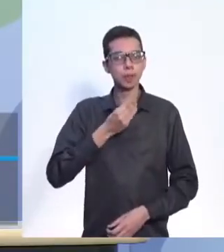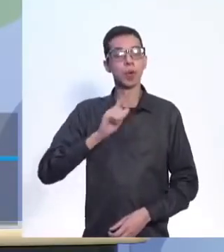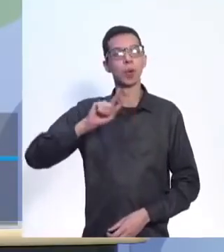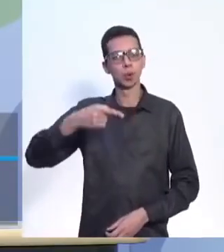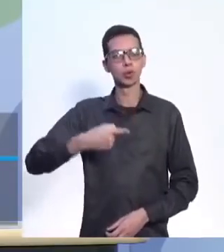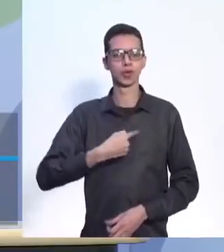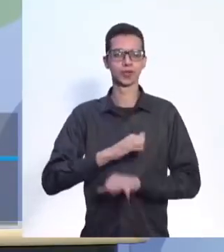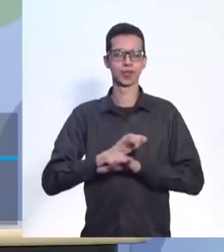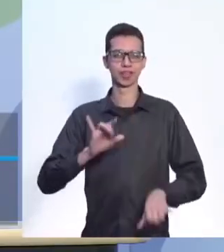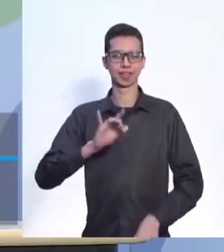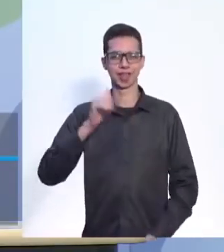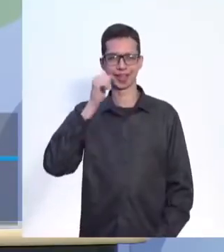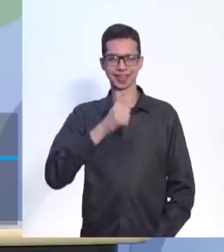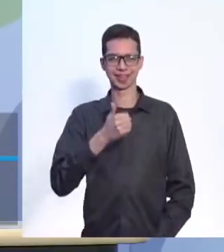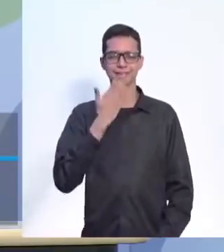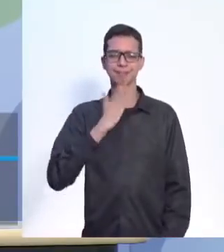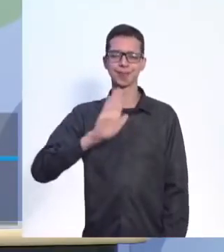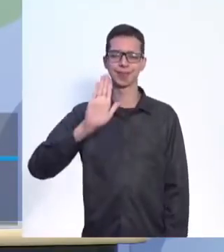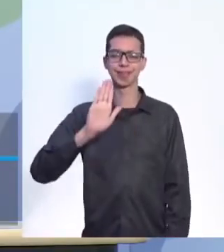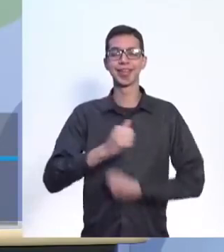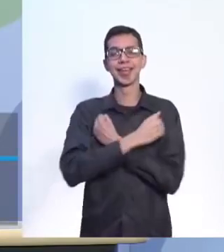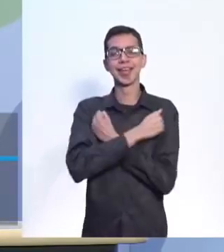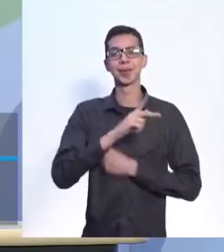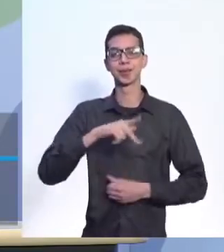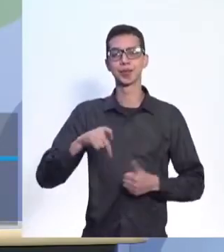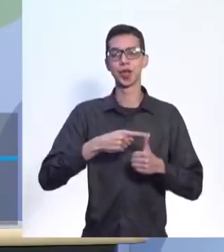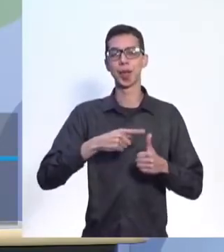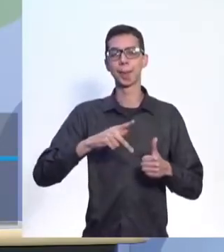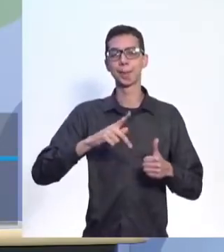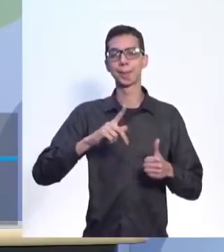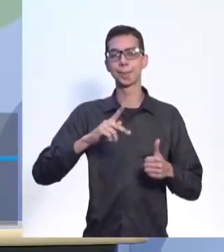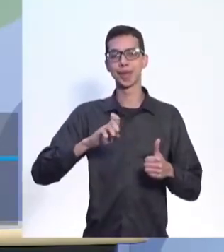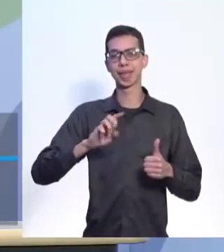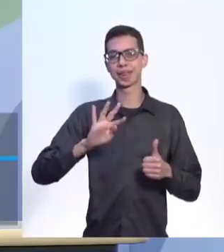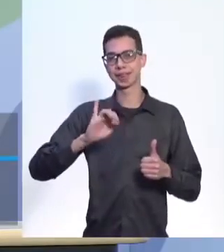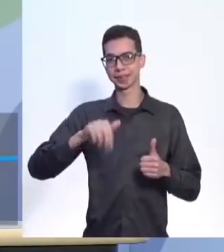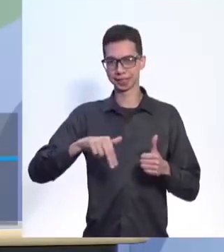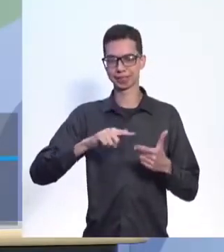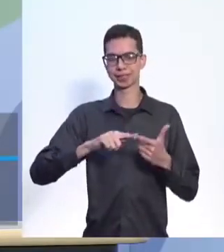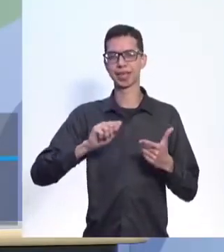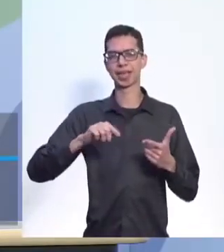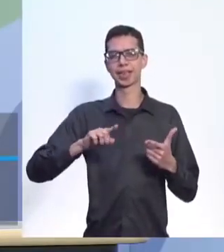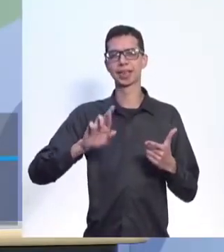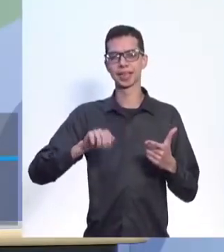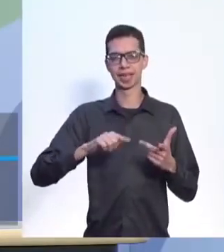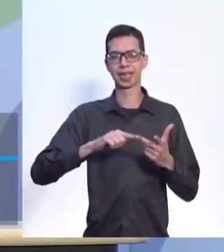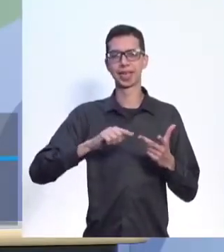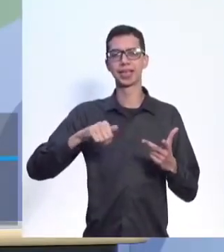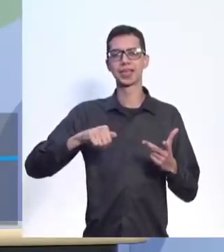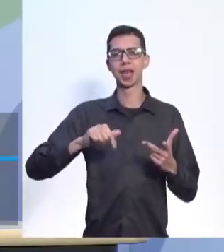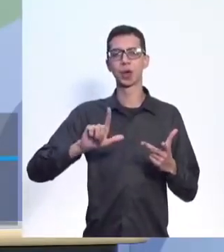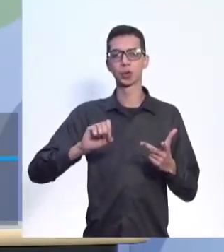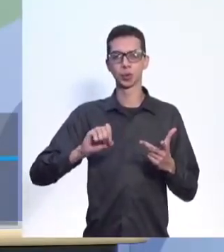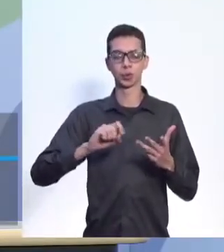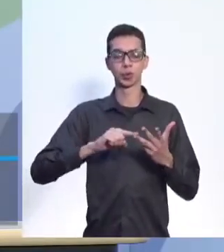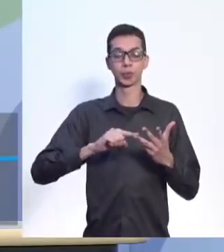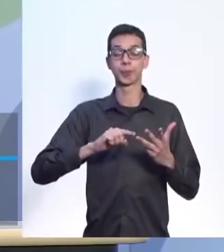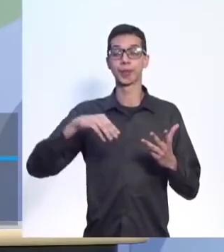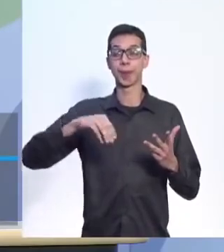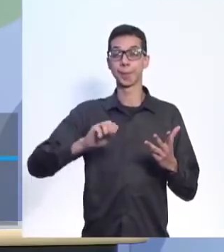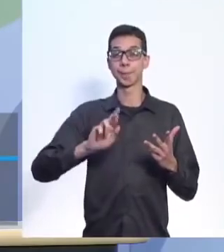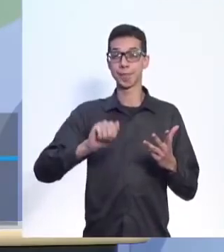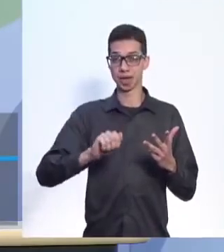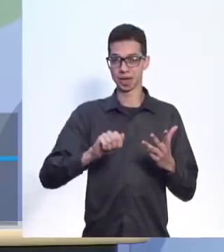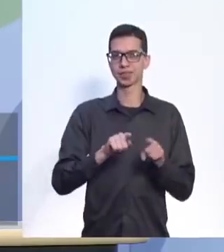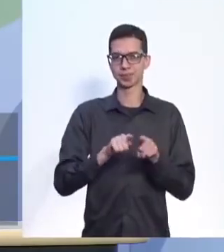mandar um abraço para os professores Petrim, André, Narci, Neide, Ronaldo e Amara, que estão acompanhando as nossas aulas e incentivando os nossos